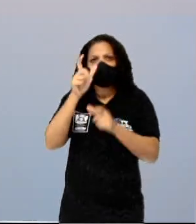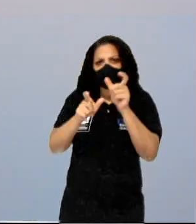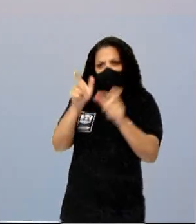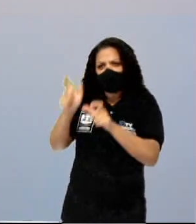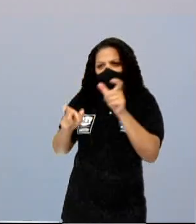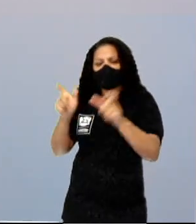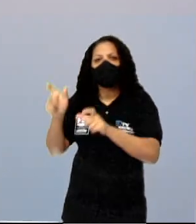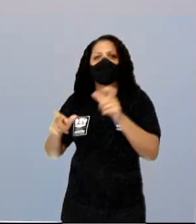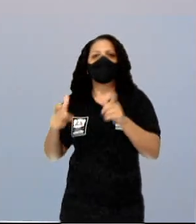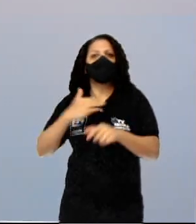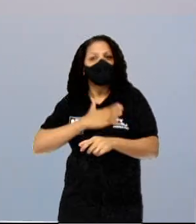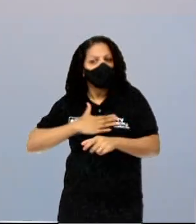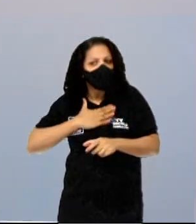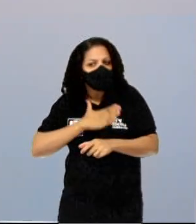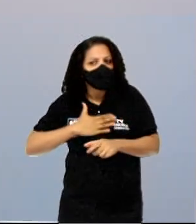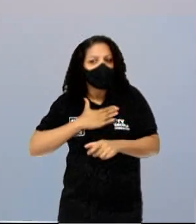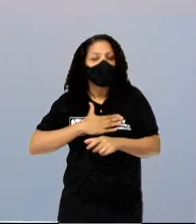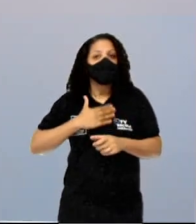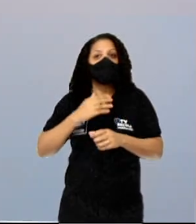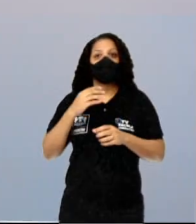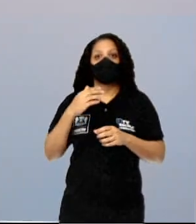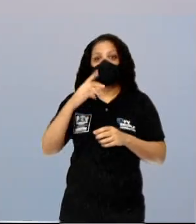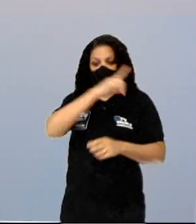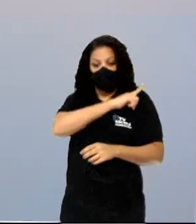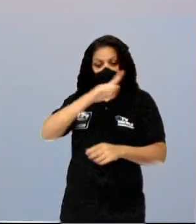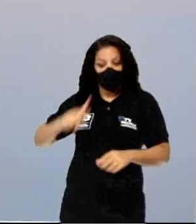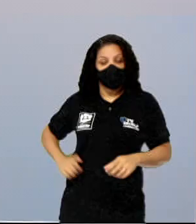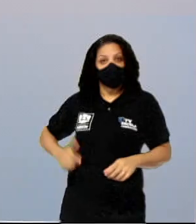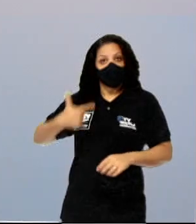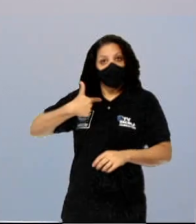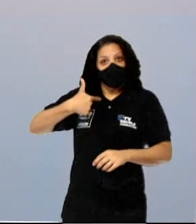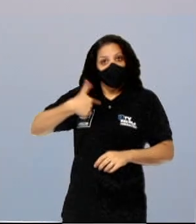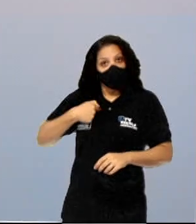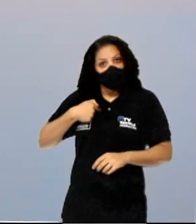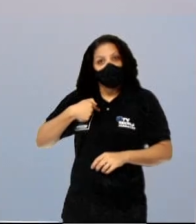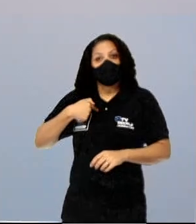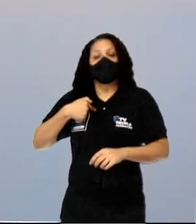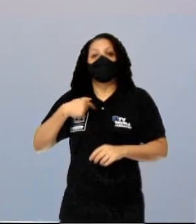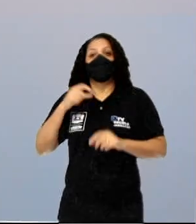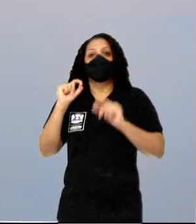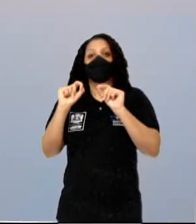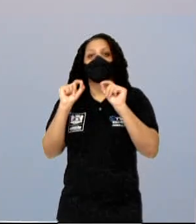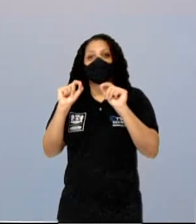de Vargas, eles passaram a ser censurados,